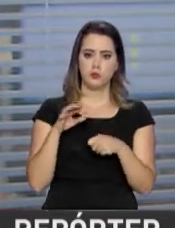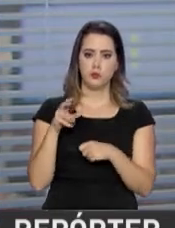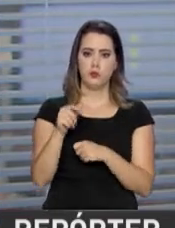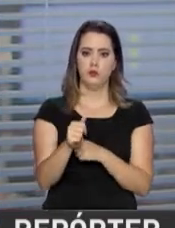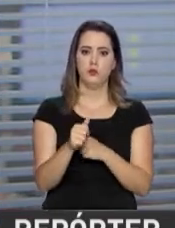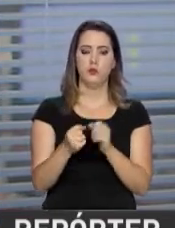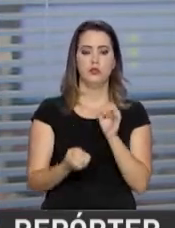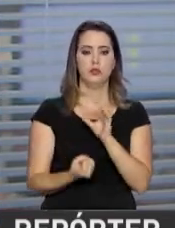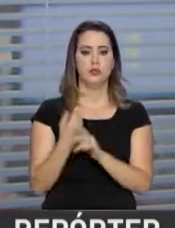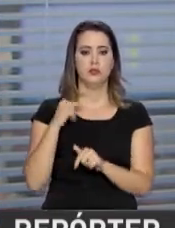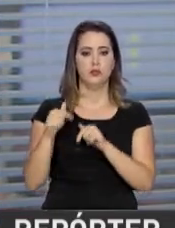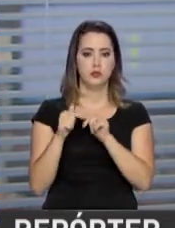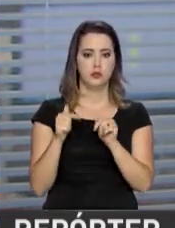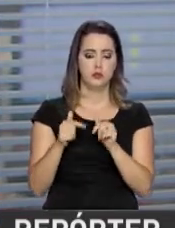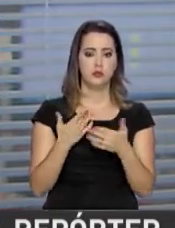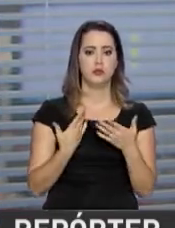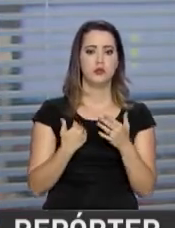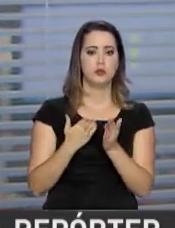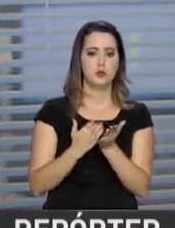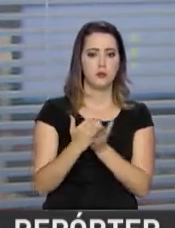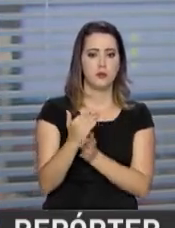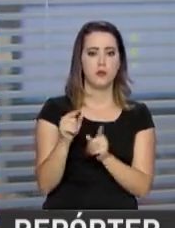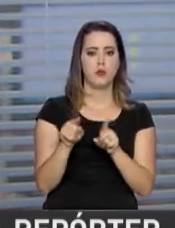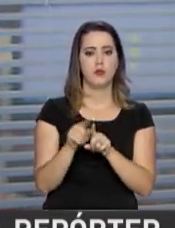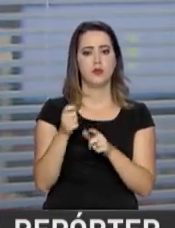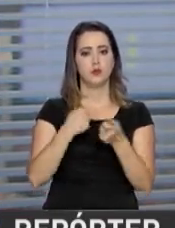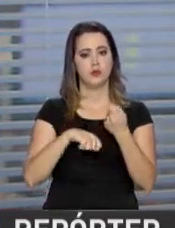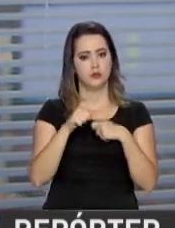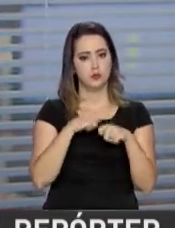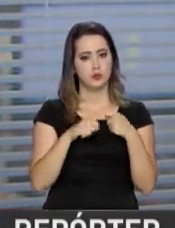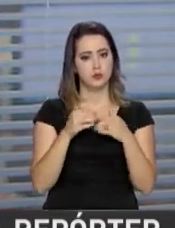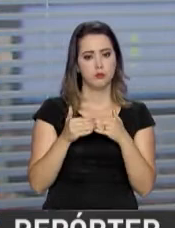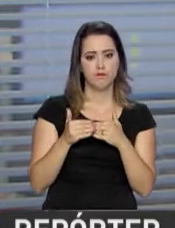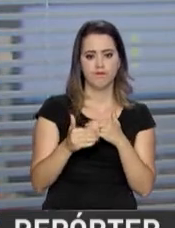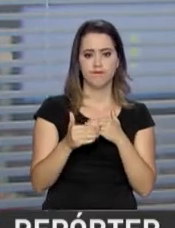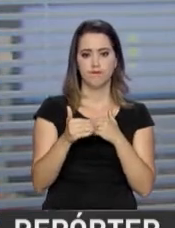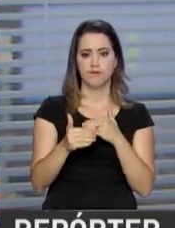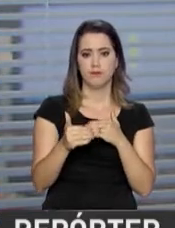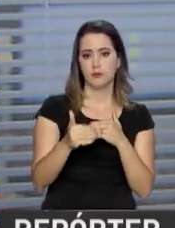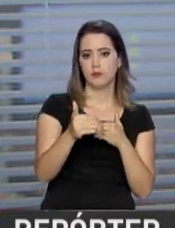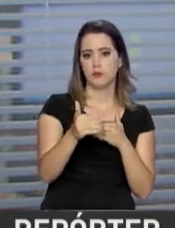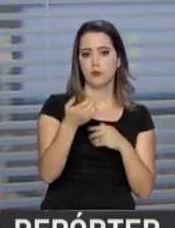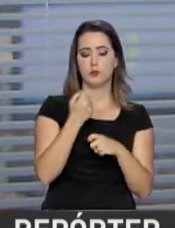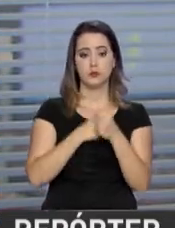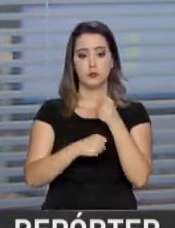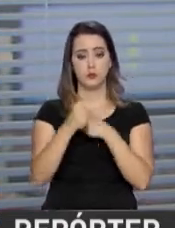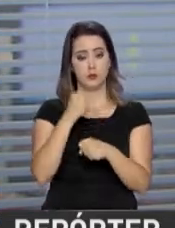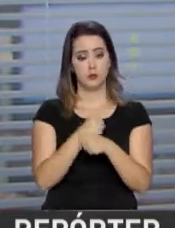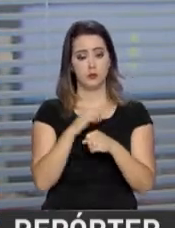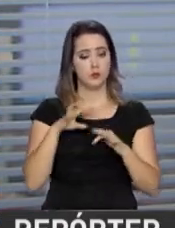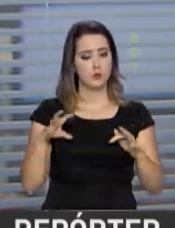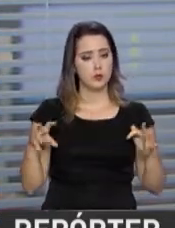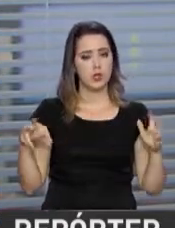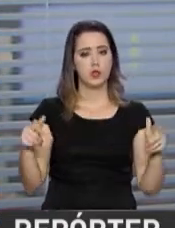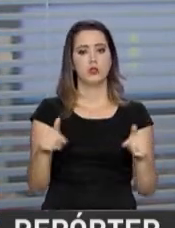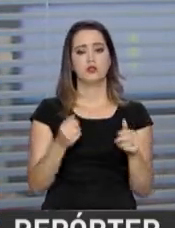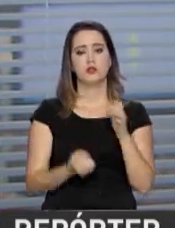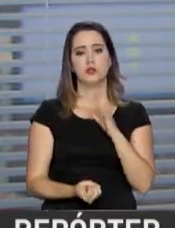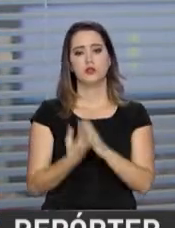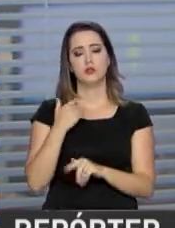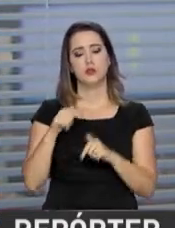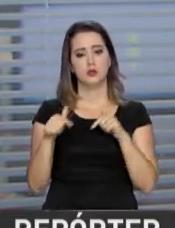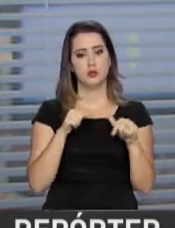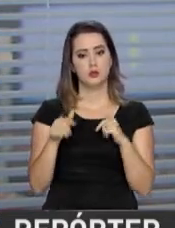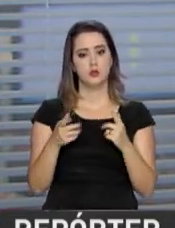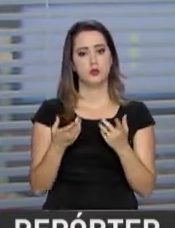empregos que foram gerados aí desde que a economia começou a ter uma retomada do ano passado é todos os empregos que foram